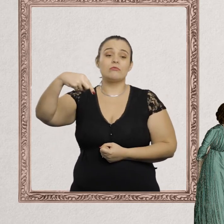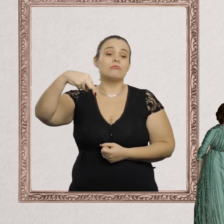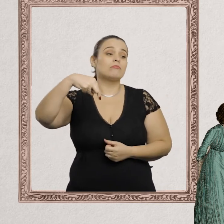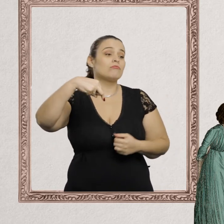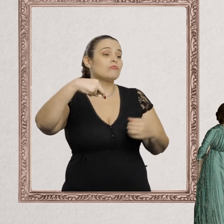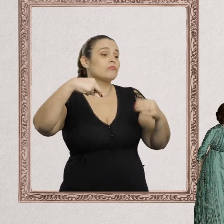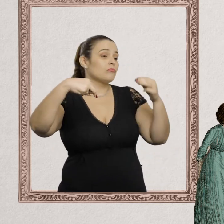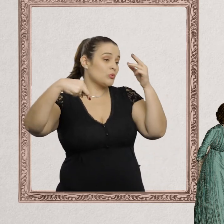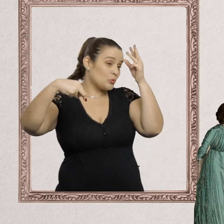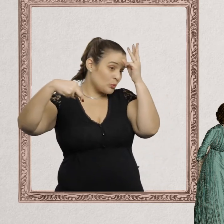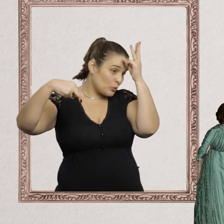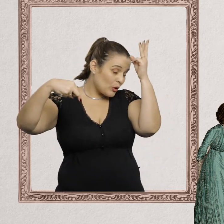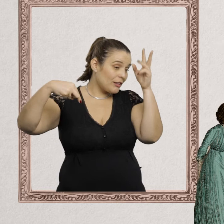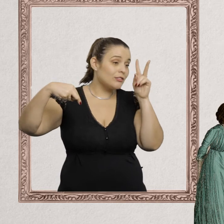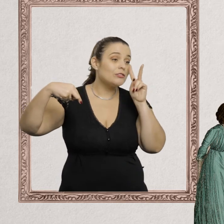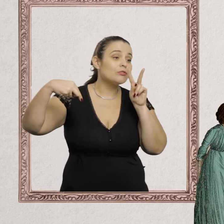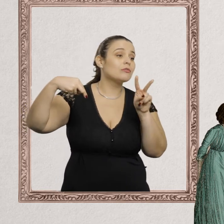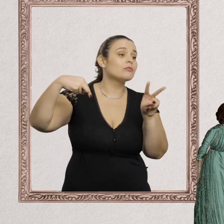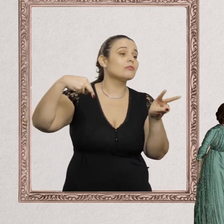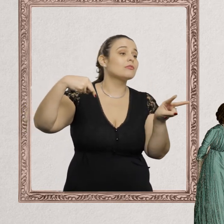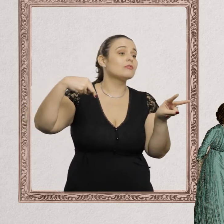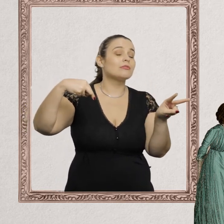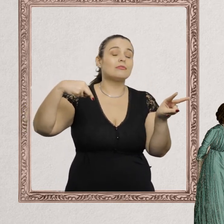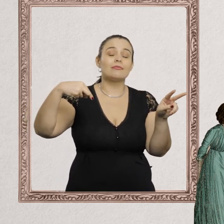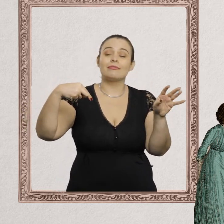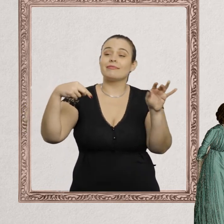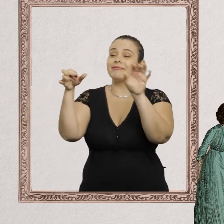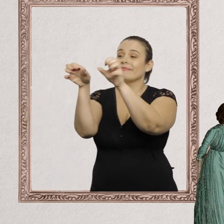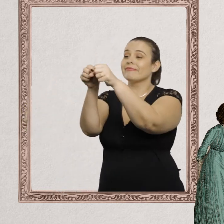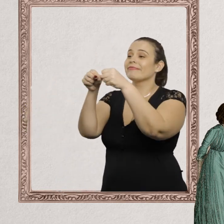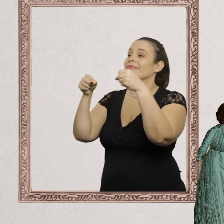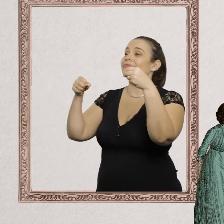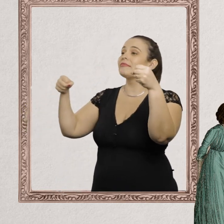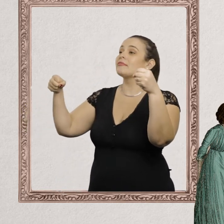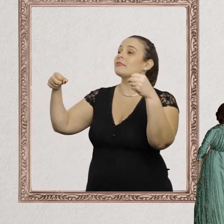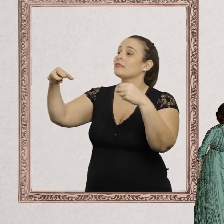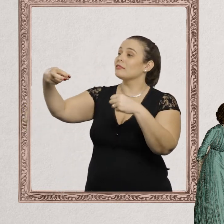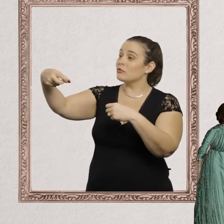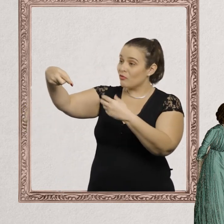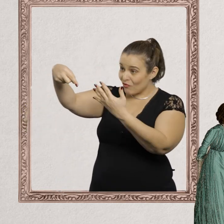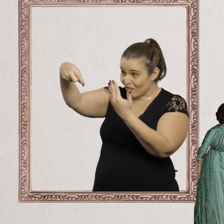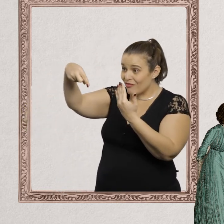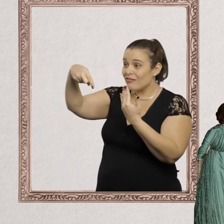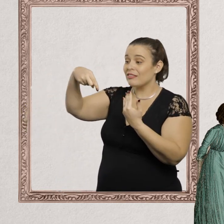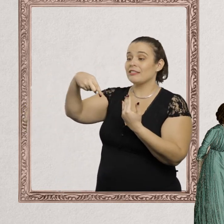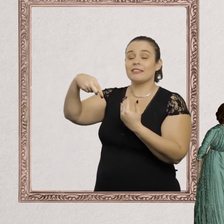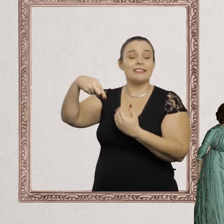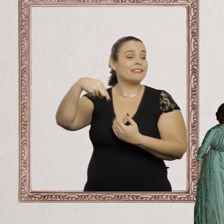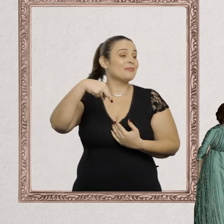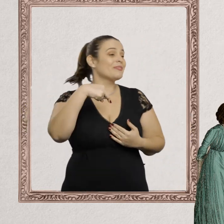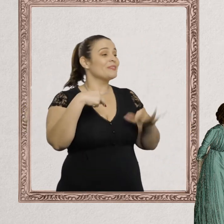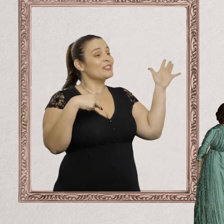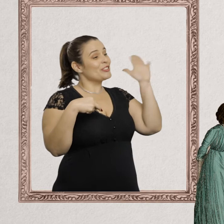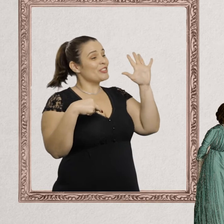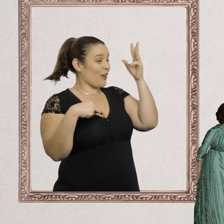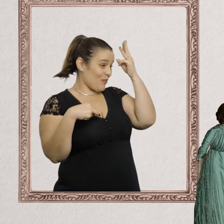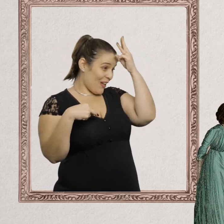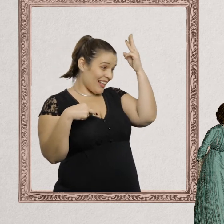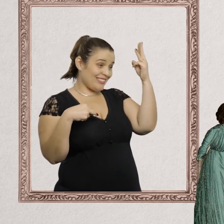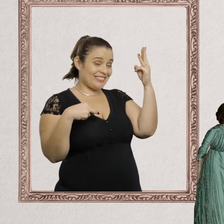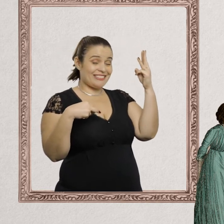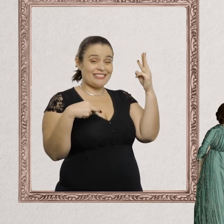de sair voando. Wendy abriu a janela e chamou Peter. Ele falou: Tchau,